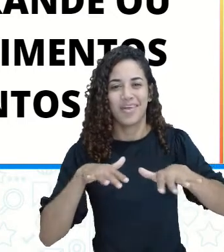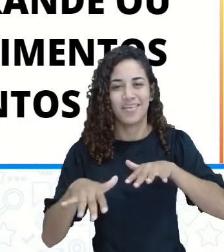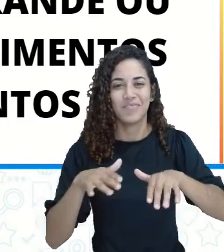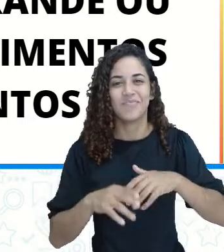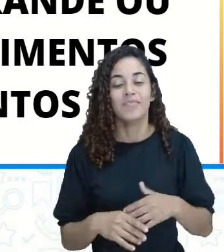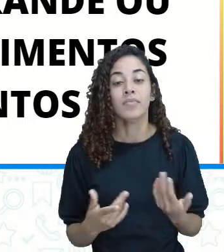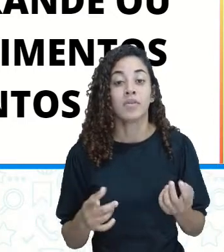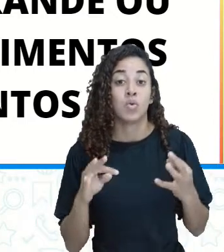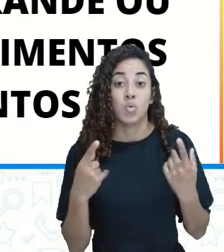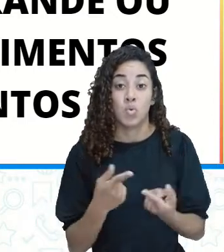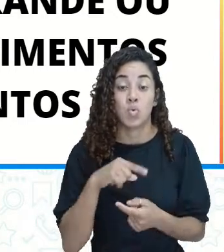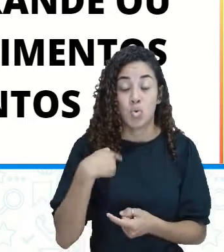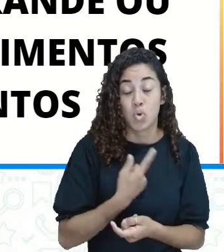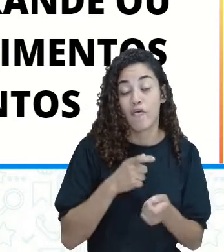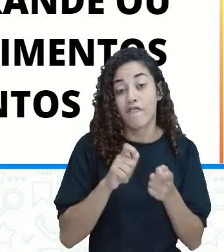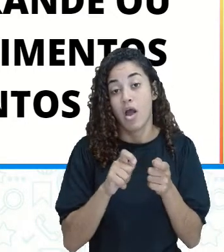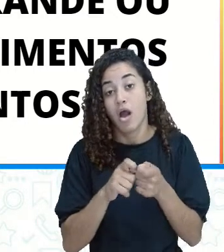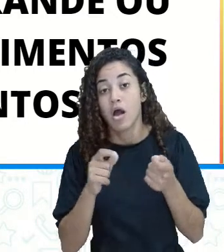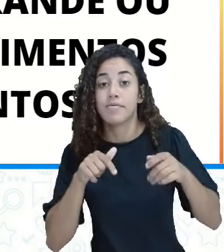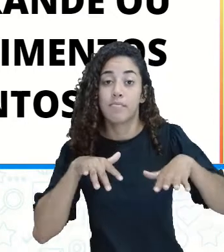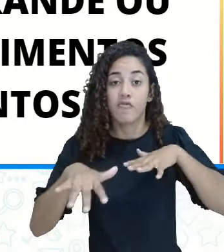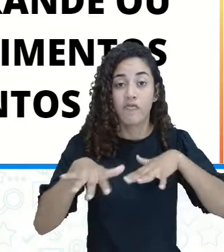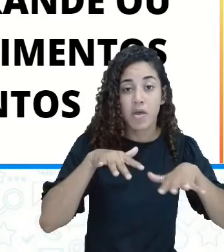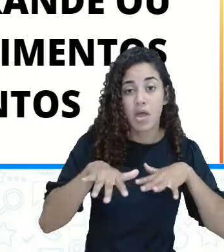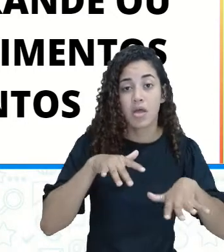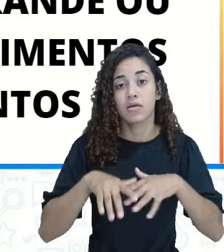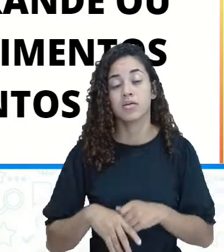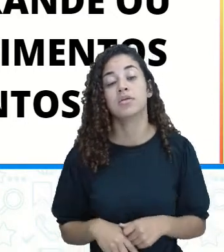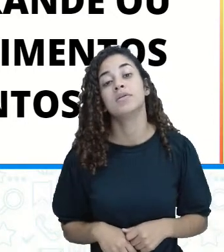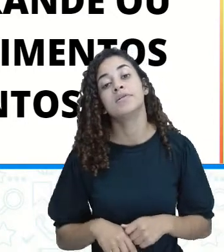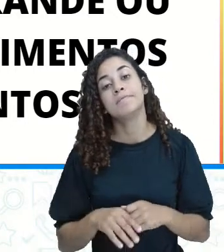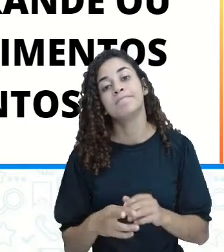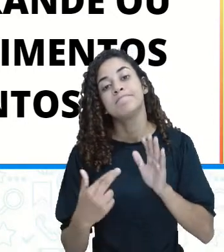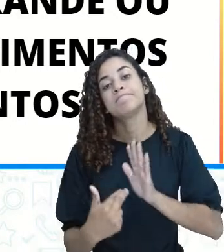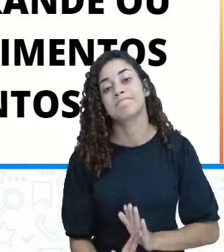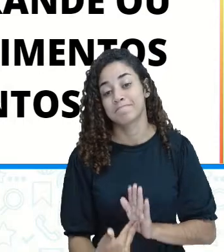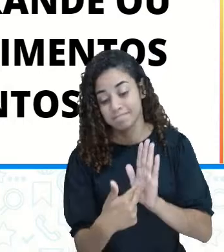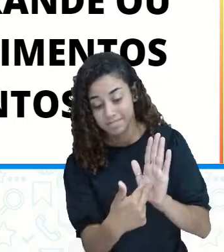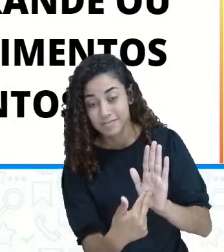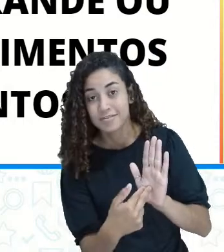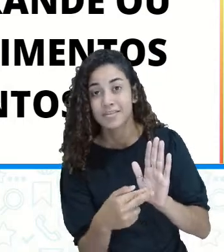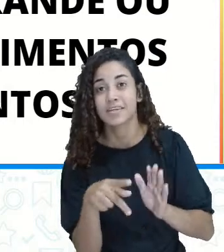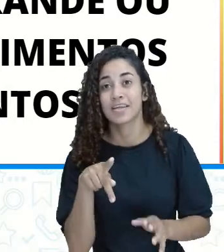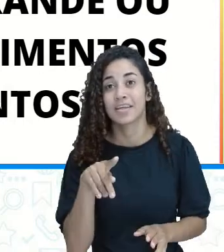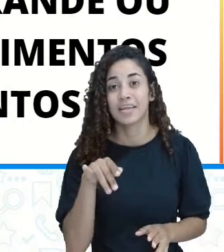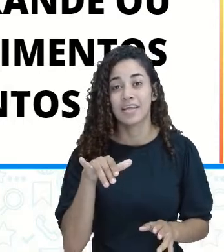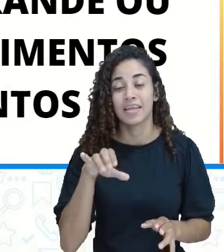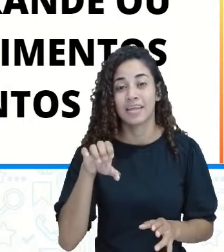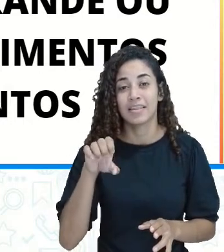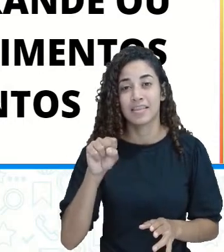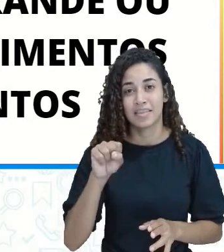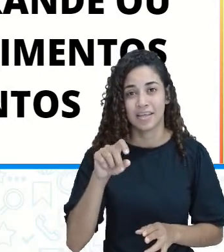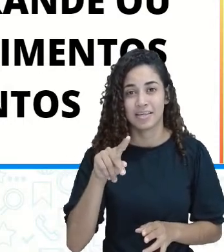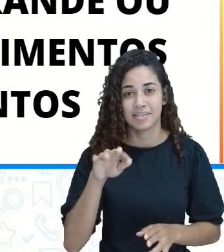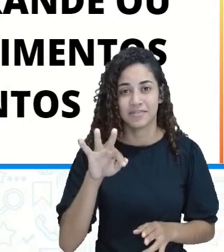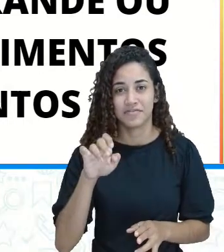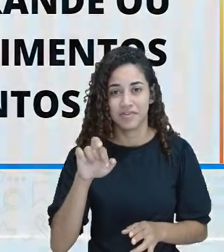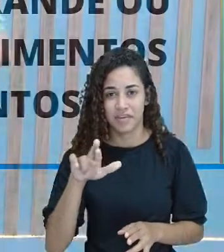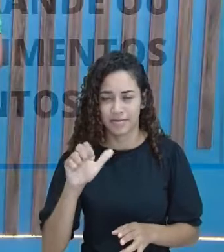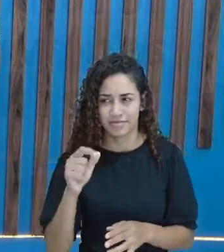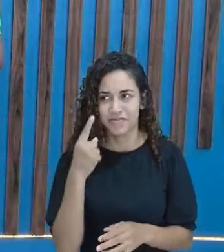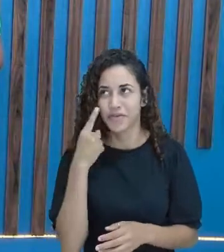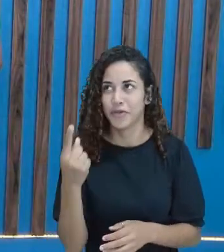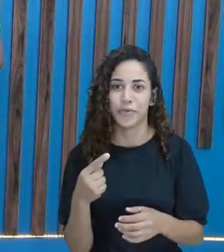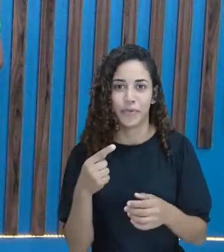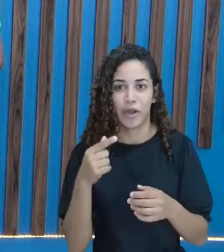Tudo que a gente faz, tudo que a gente se movimenta, representa a quinosfera. Está vendo, professora? Não tem nada a ver com